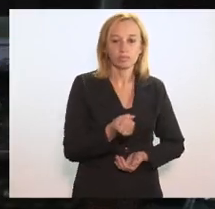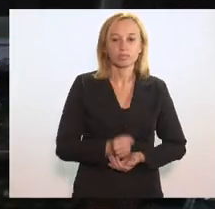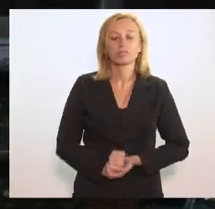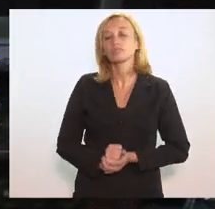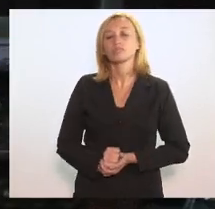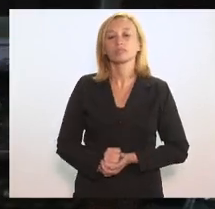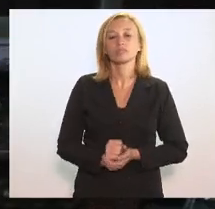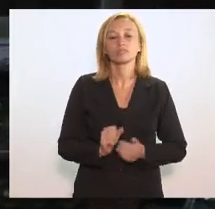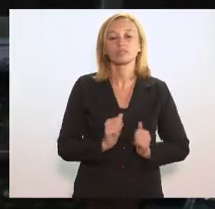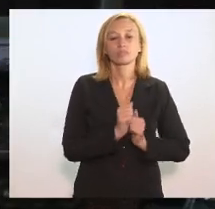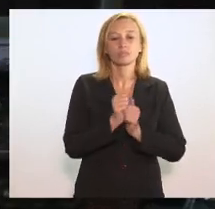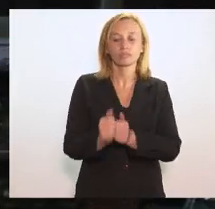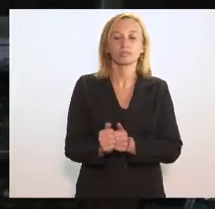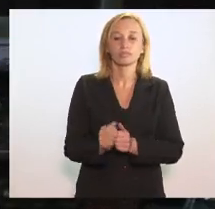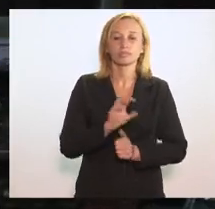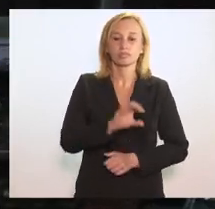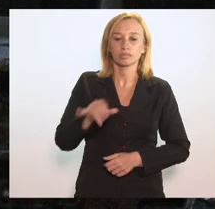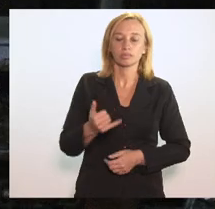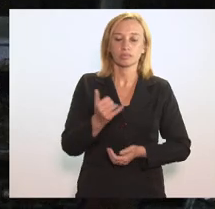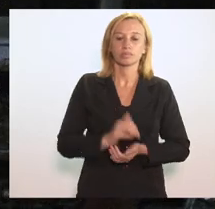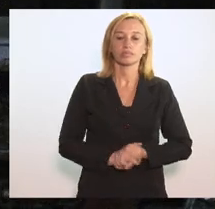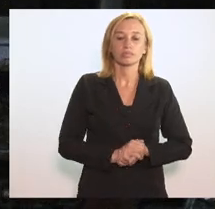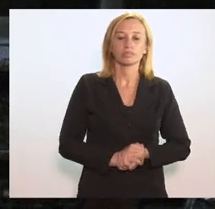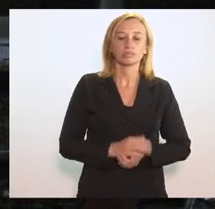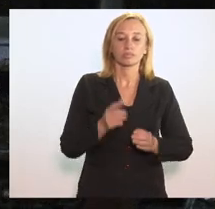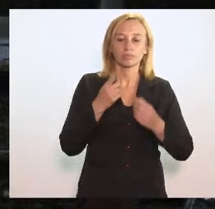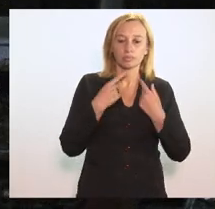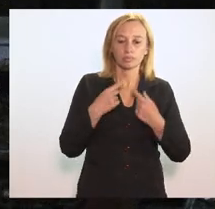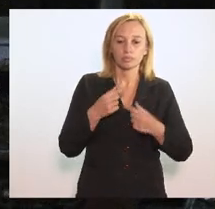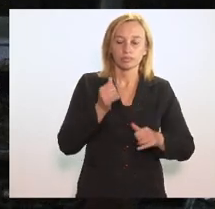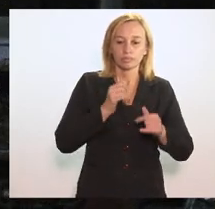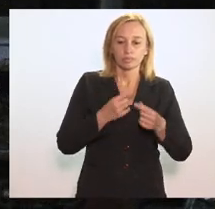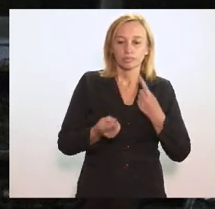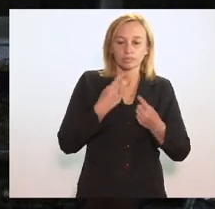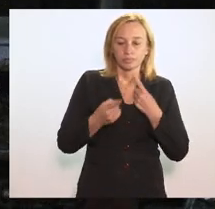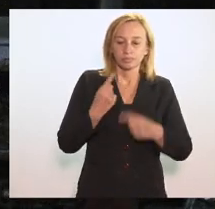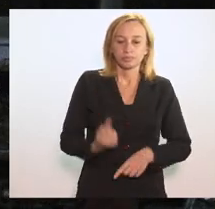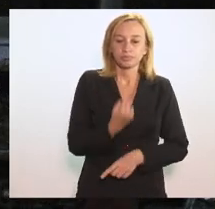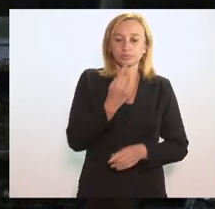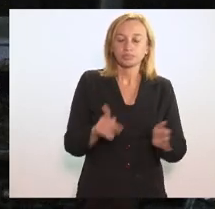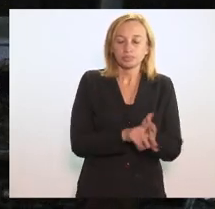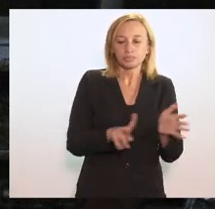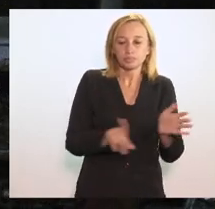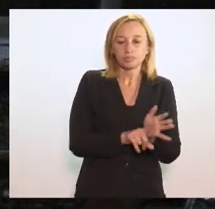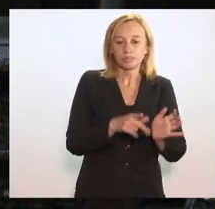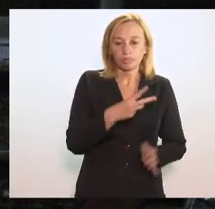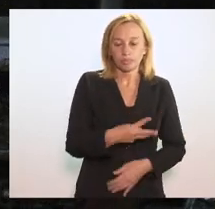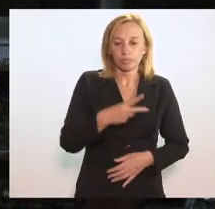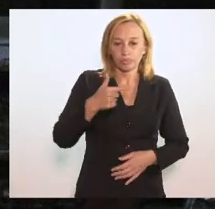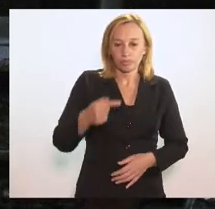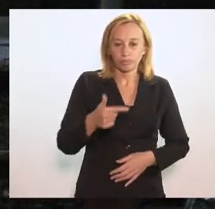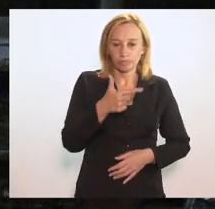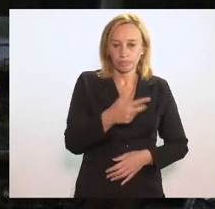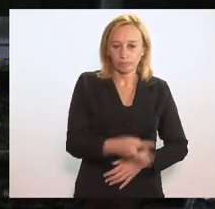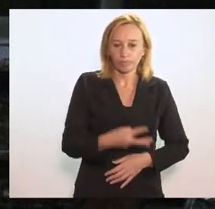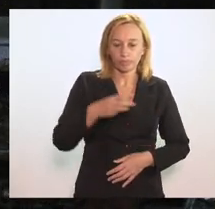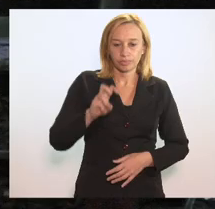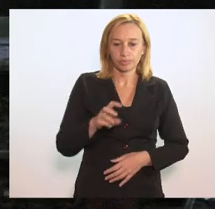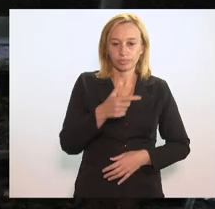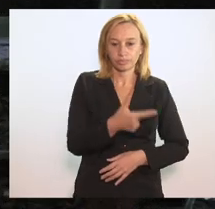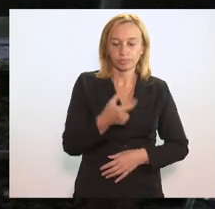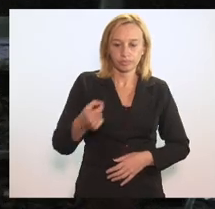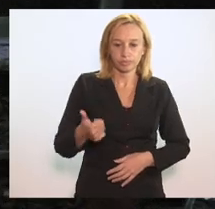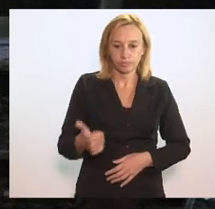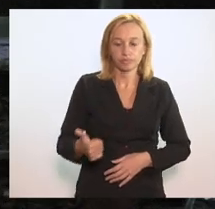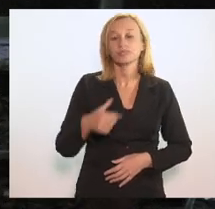Excelência e encaminha à CCJ para dirimir a dúvida. Anuncio, em regime de urgência e discussão única, projeto de lei 3735, de 21,